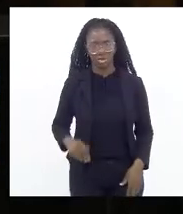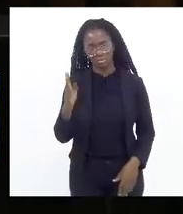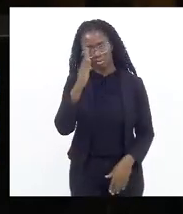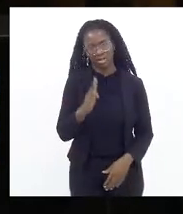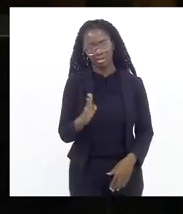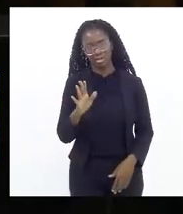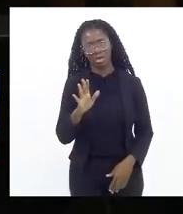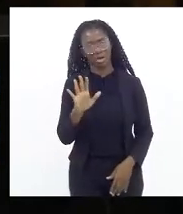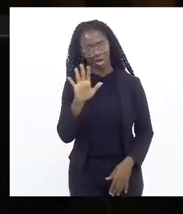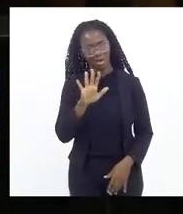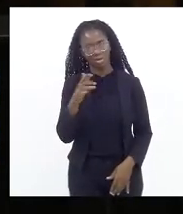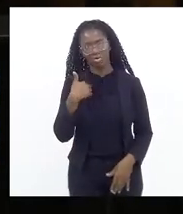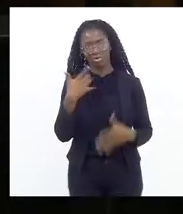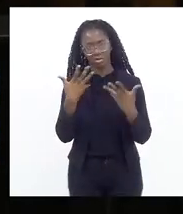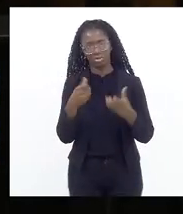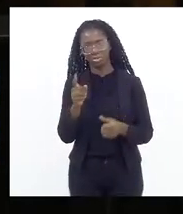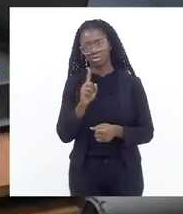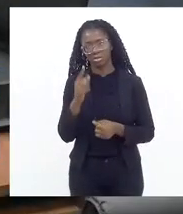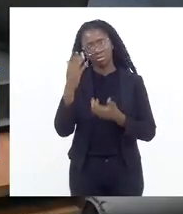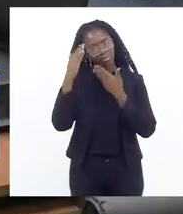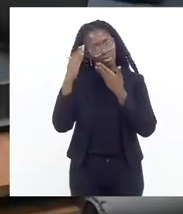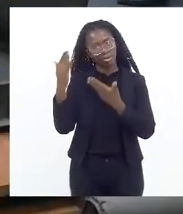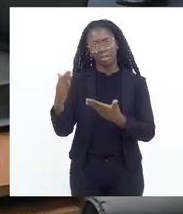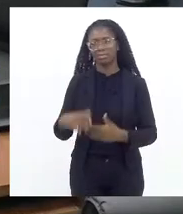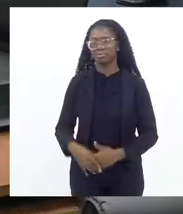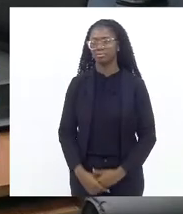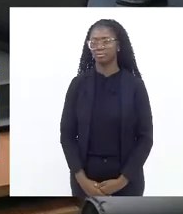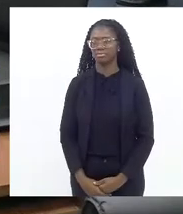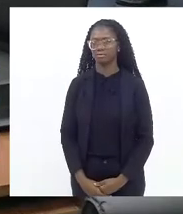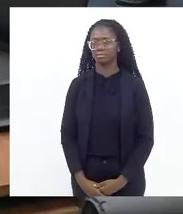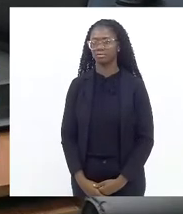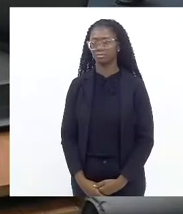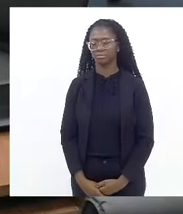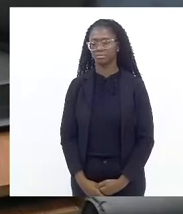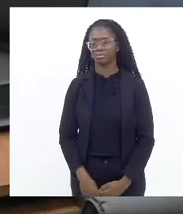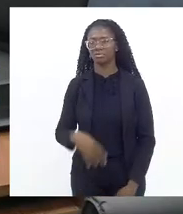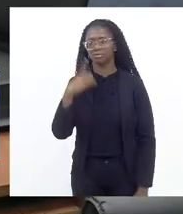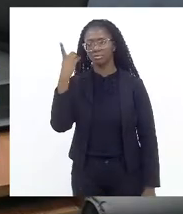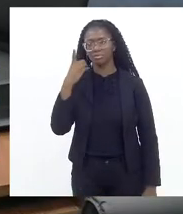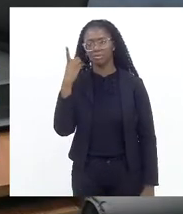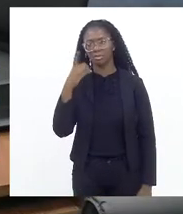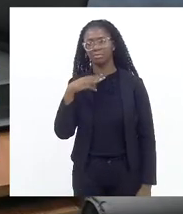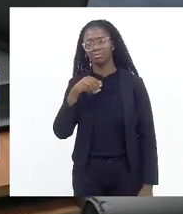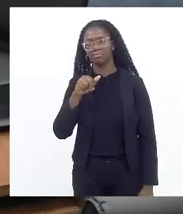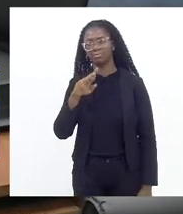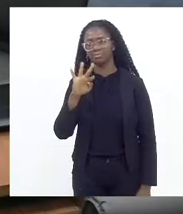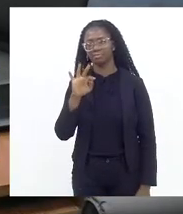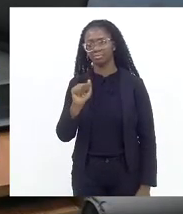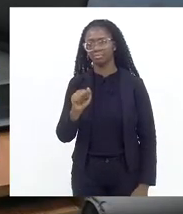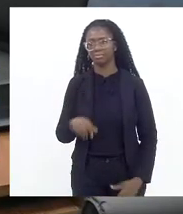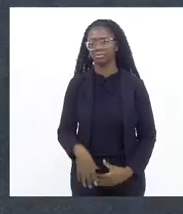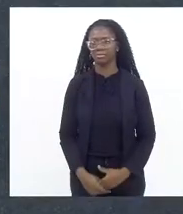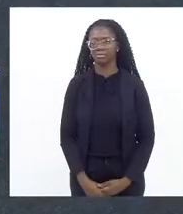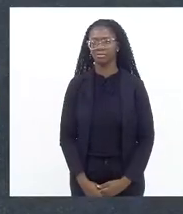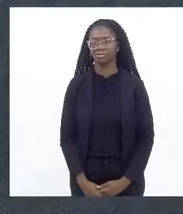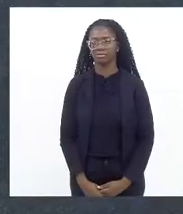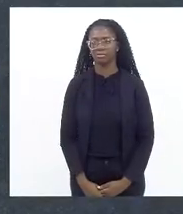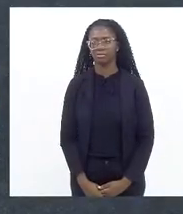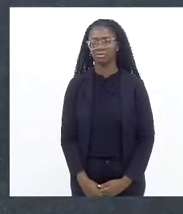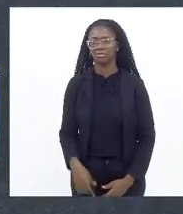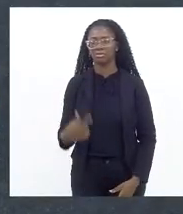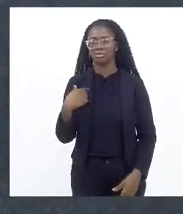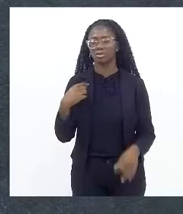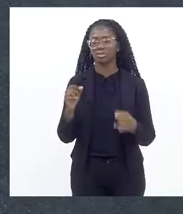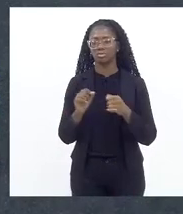isso eu não vou aceitar, não. Obrigado, presidente. Deputada Marta Rocha. Presidente, eu fiz essa solicitação,